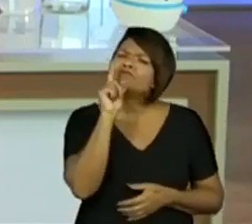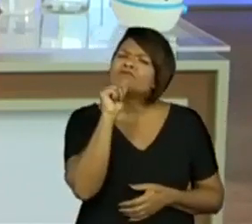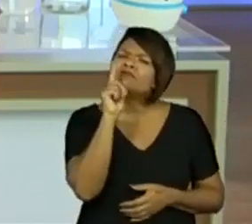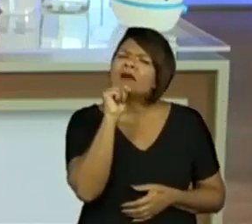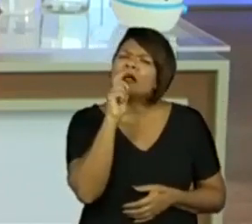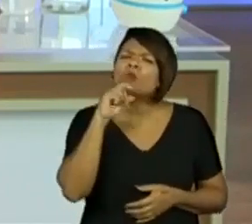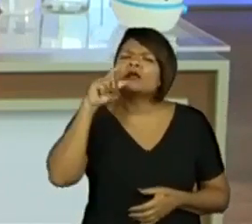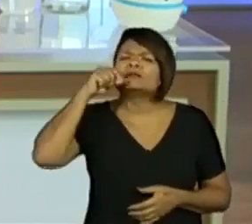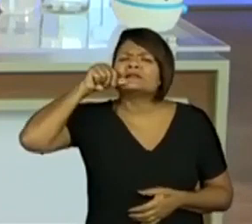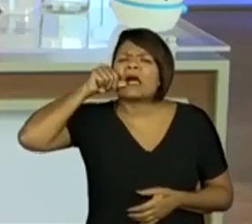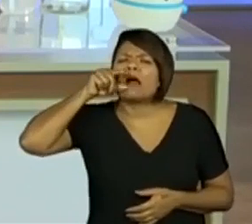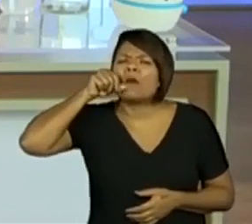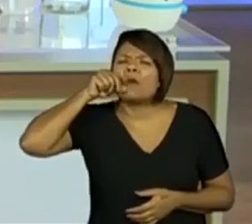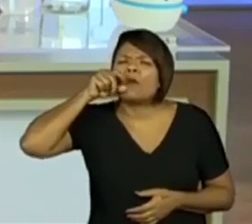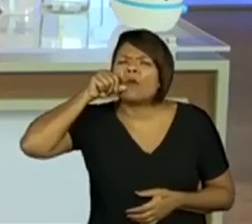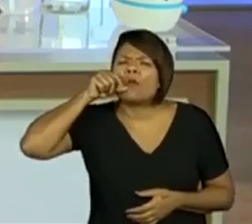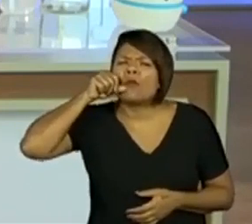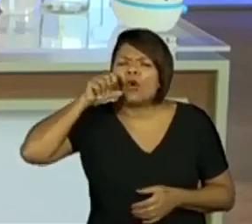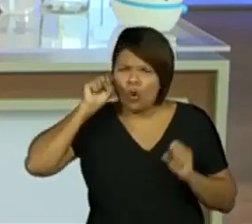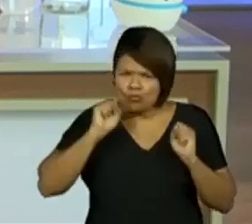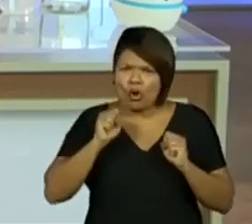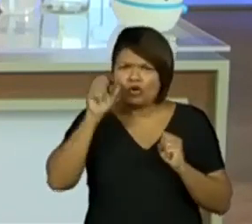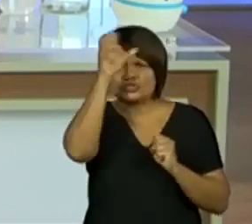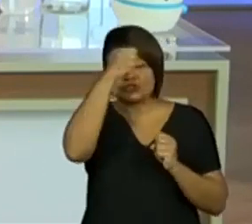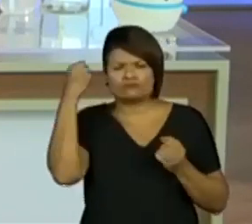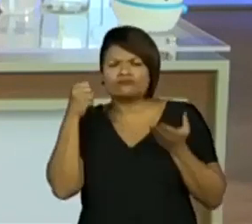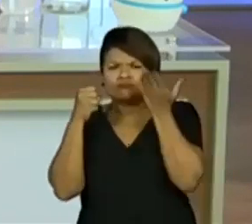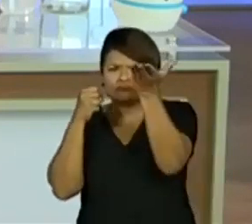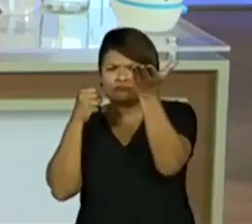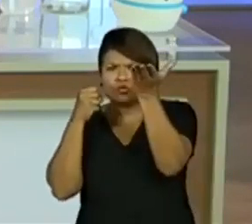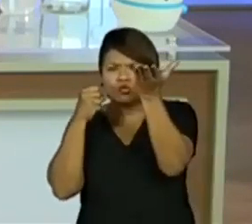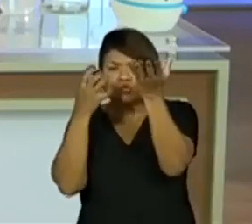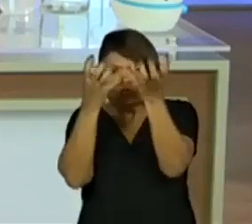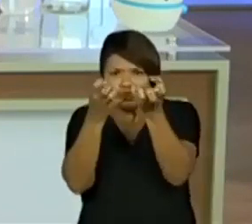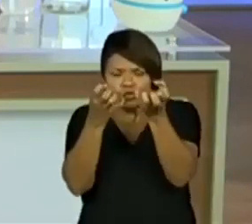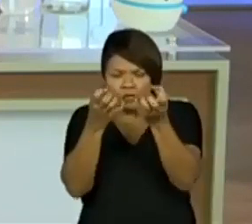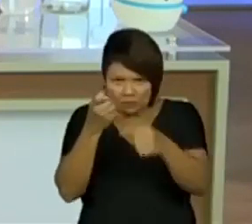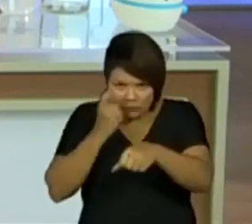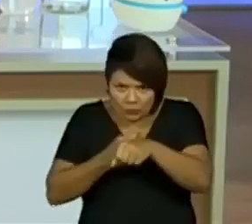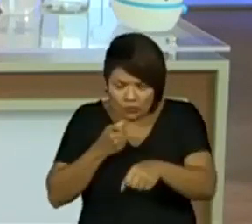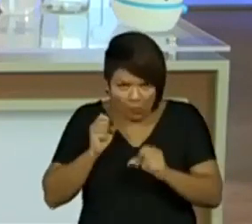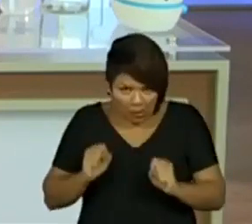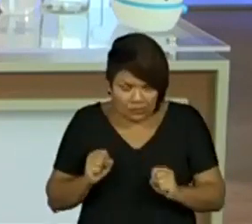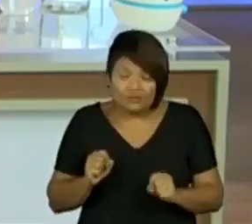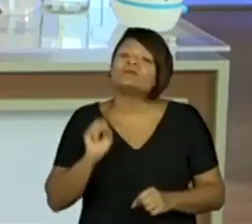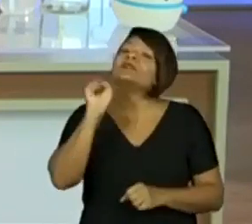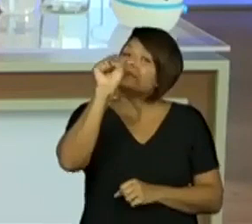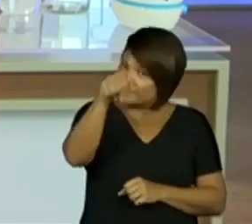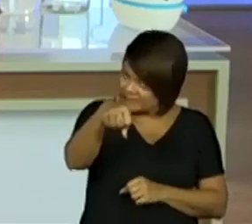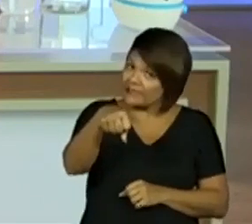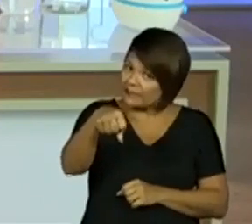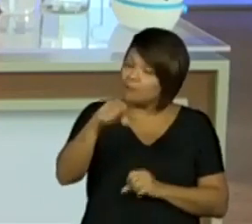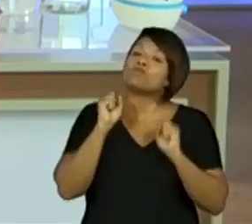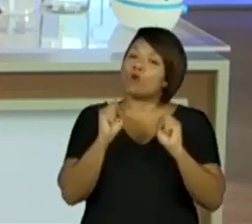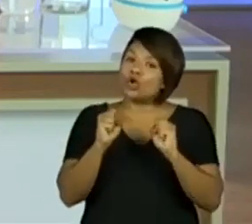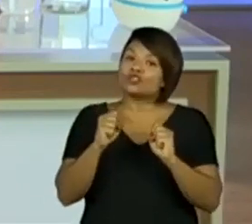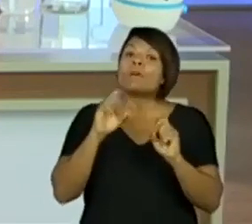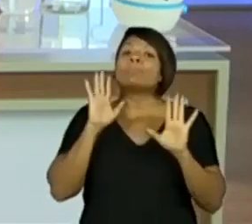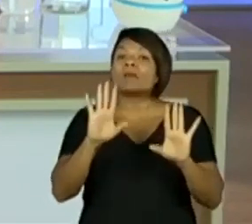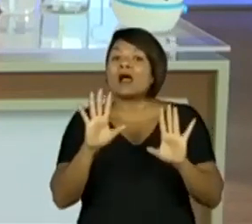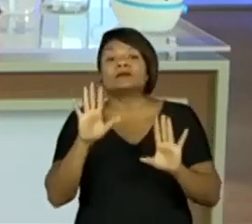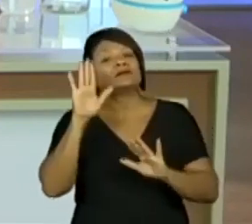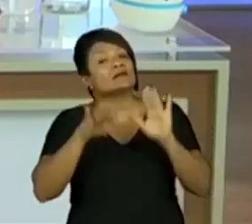salgada pode congelar? Sim, Tainá, a água salgada ela pode congelar. Só que a